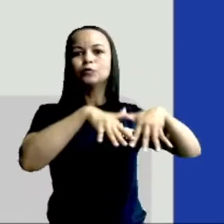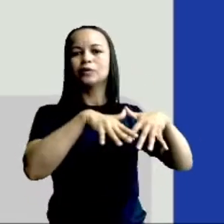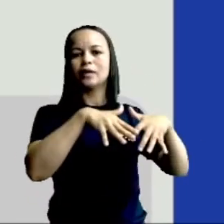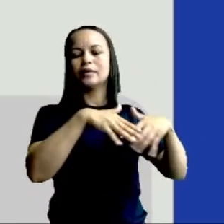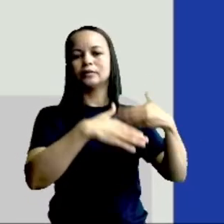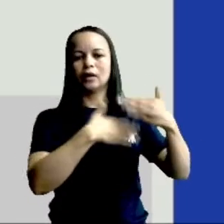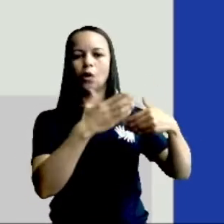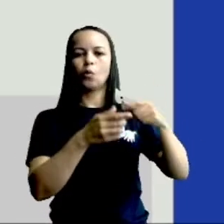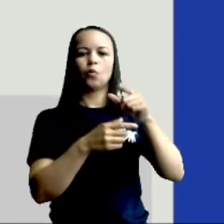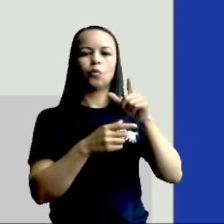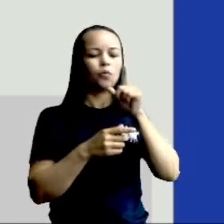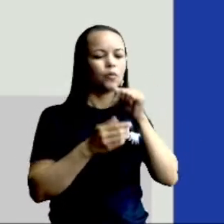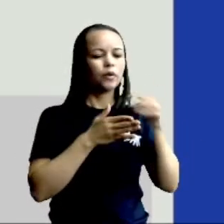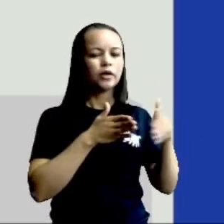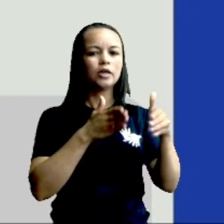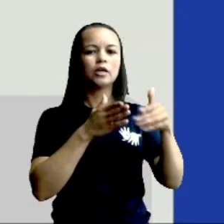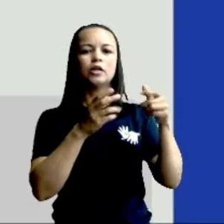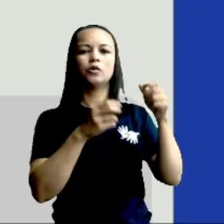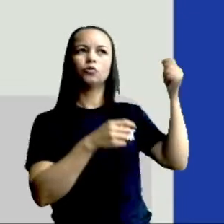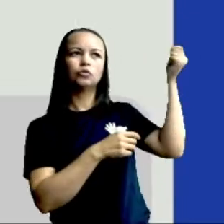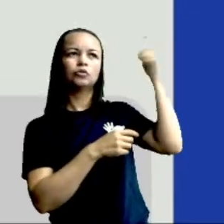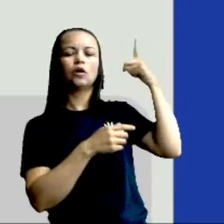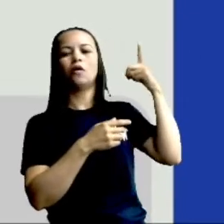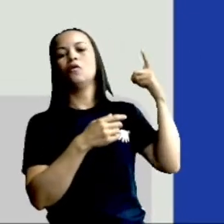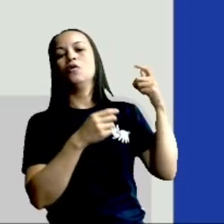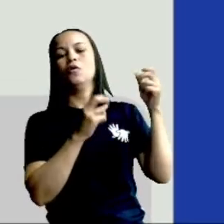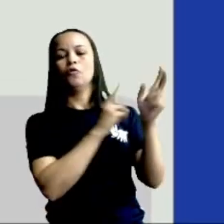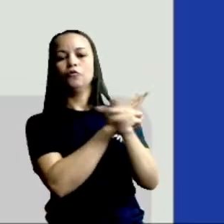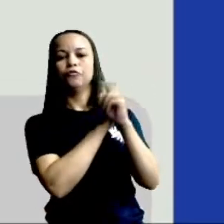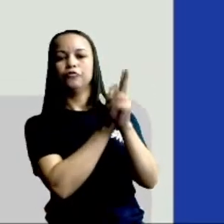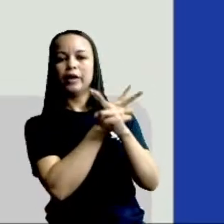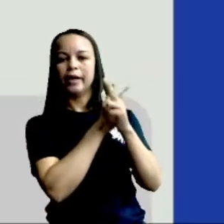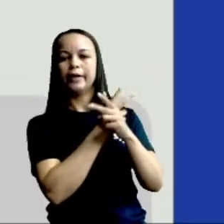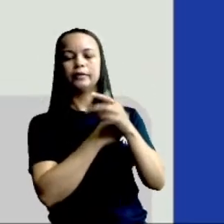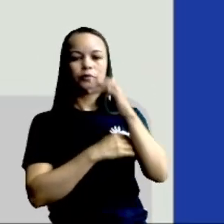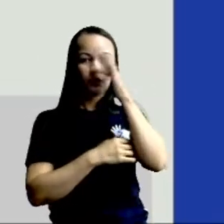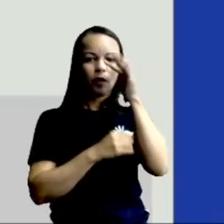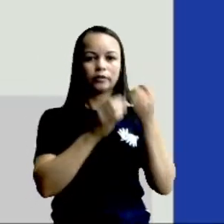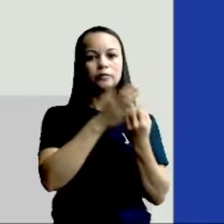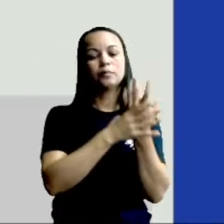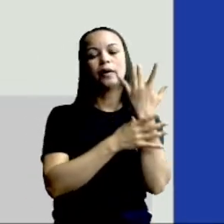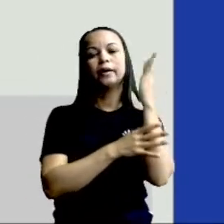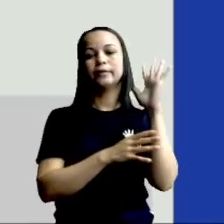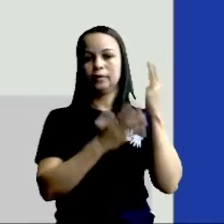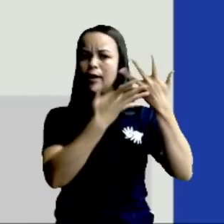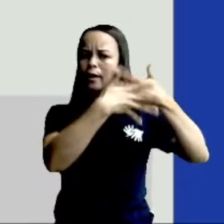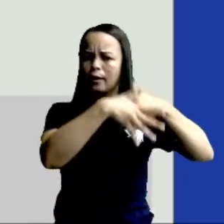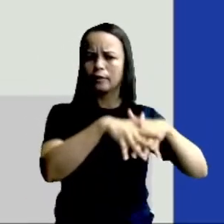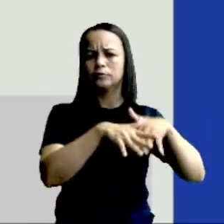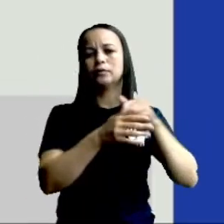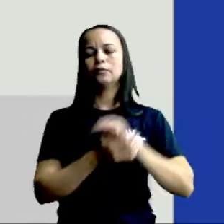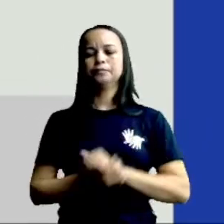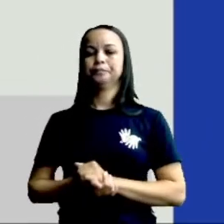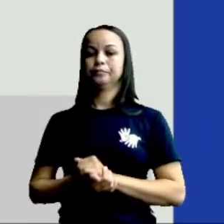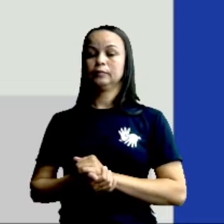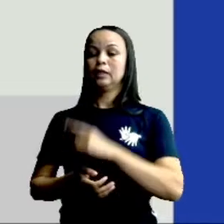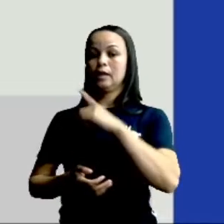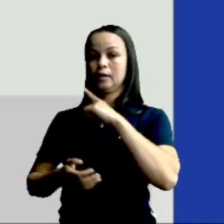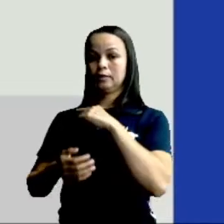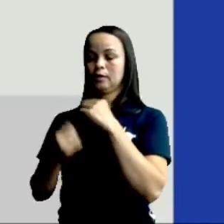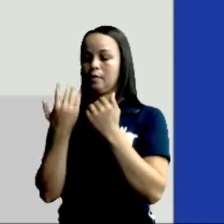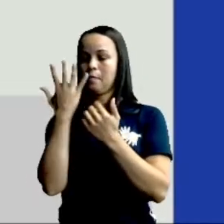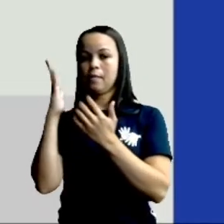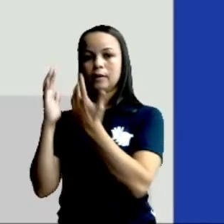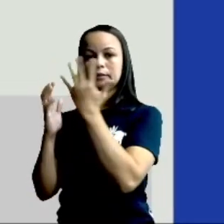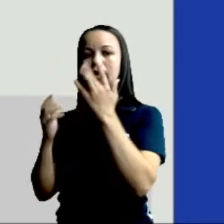São os rios, é o sol, é o vento, é o mar, são as plantas, tá? E existem os elementos da paisagem